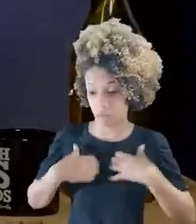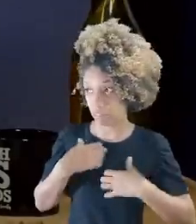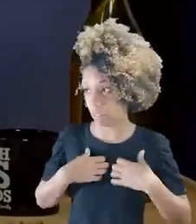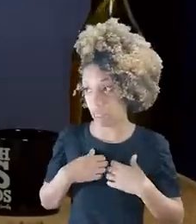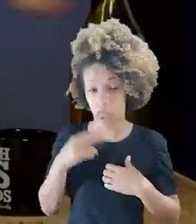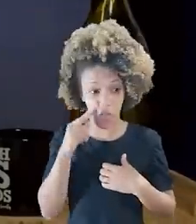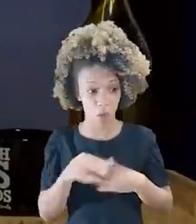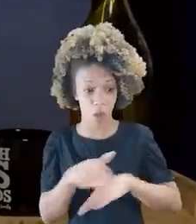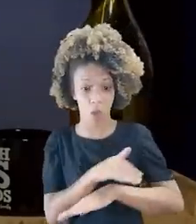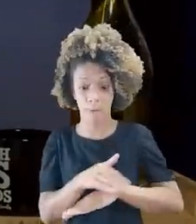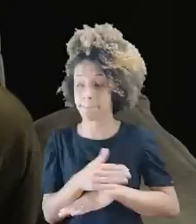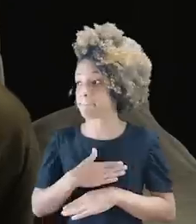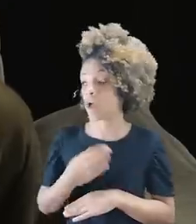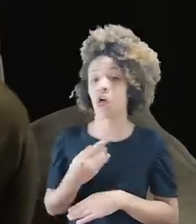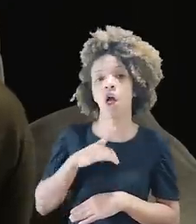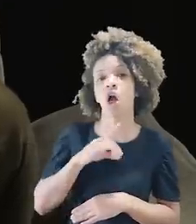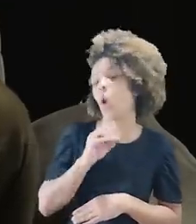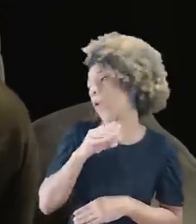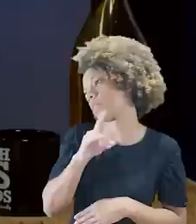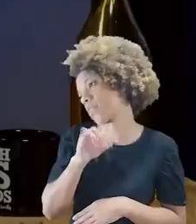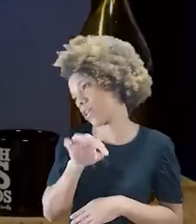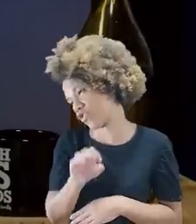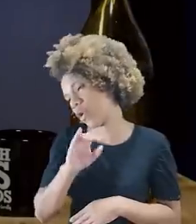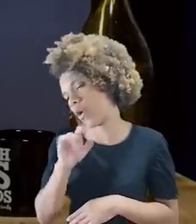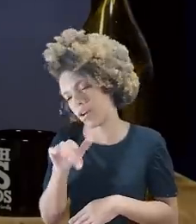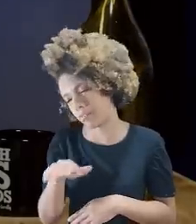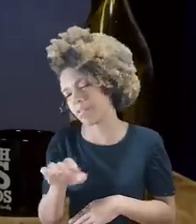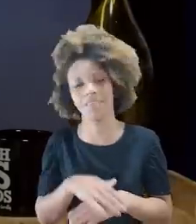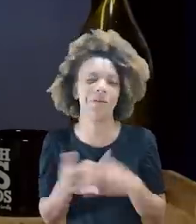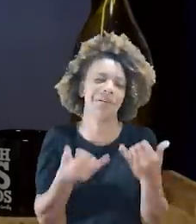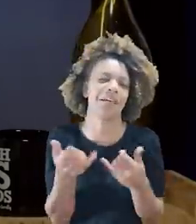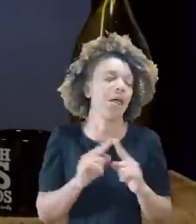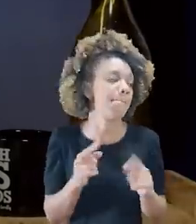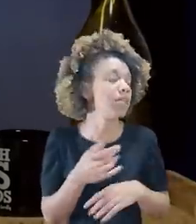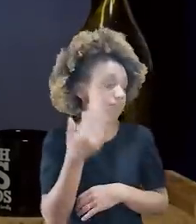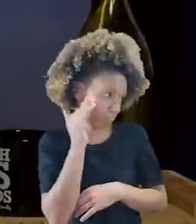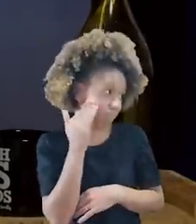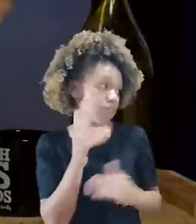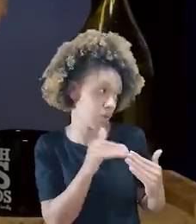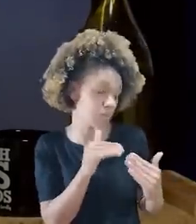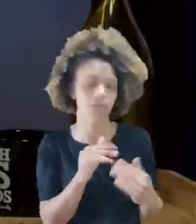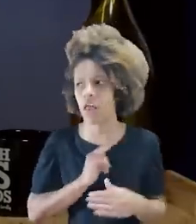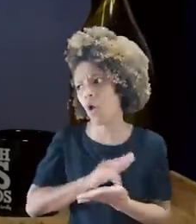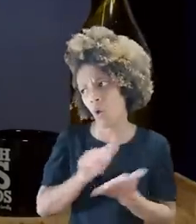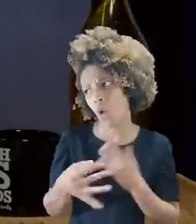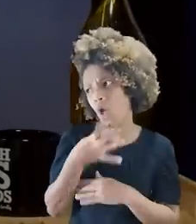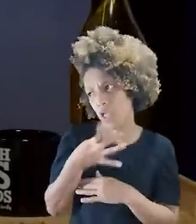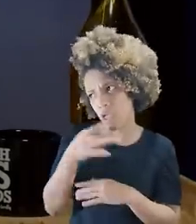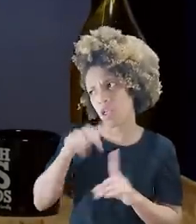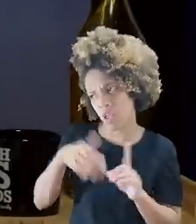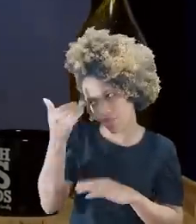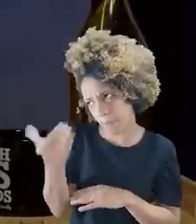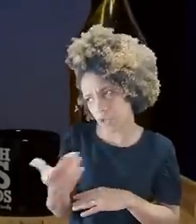gosto que chame do e a pessoa vem PR cima para te Mater porque você bateu em alguém na novela A pessoa falou você é do b e acredita eu acabei de fazer